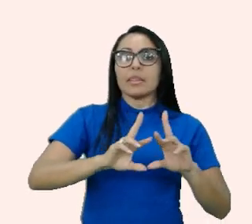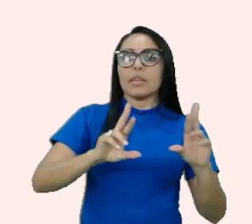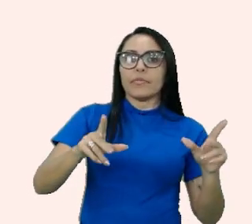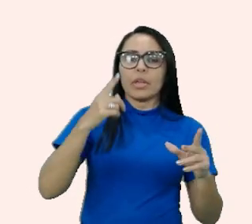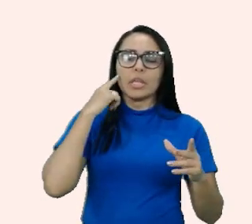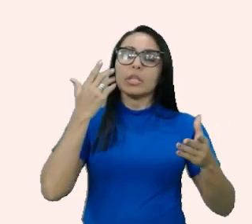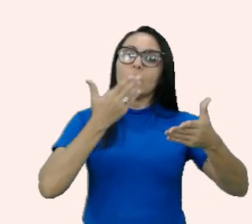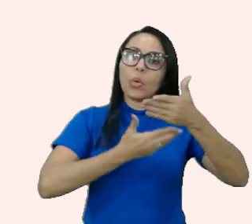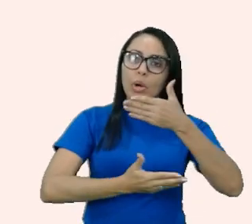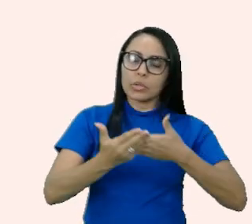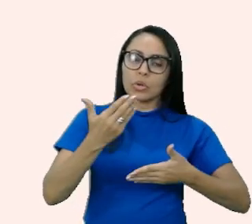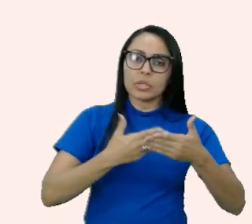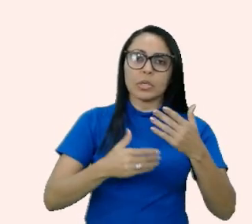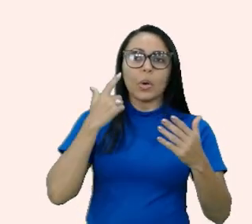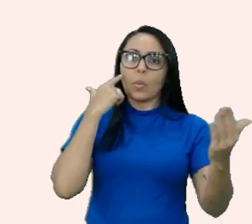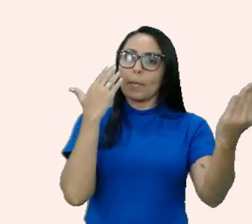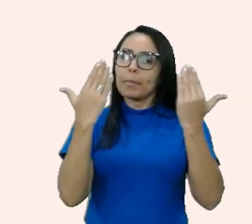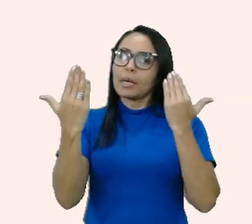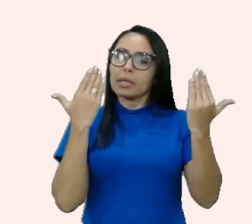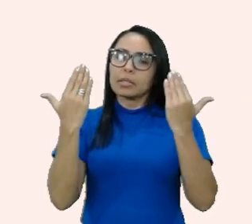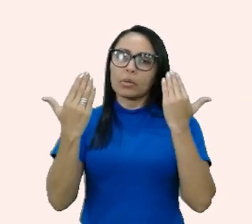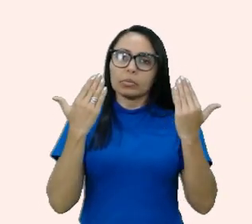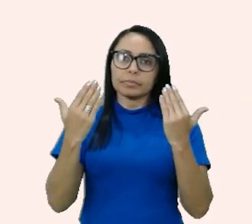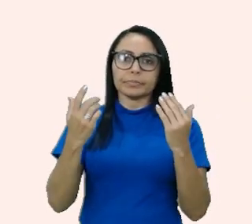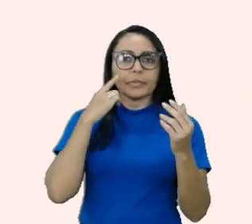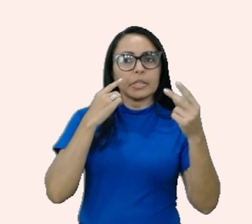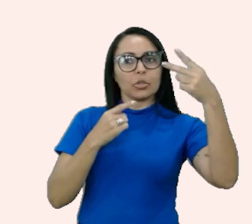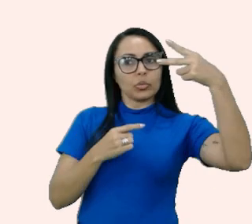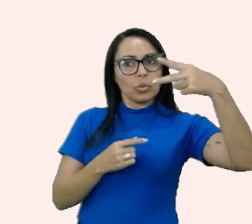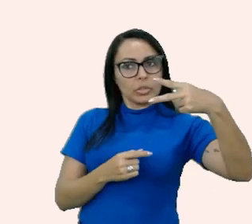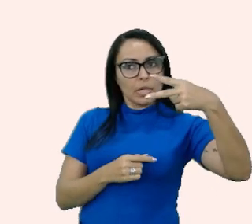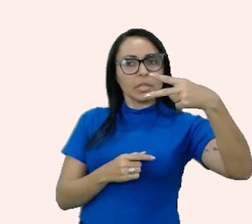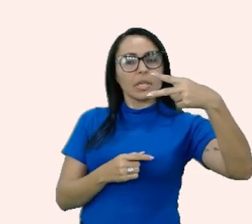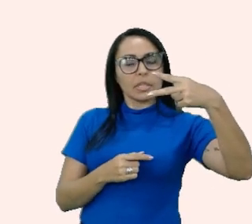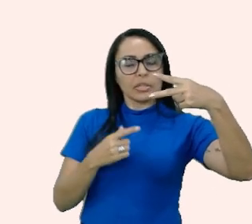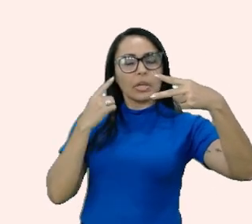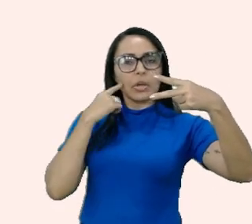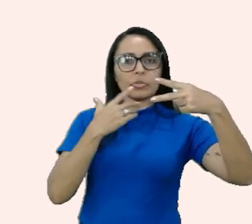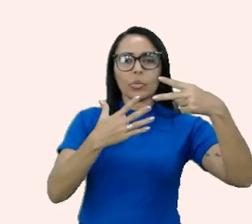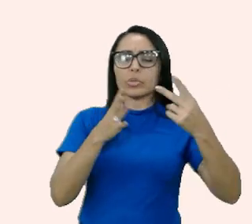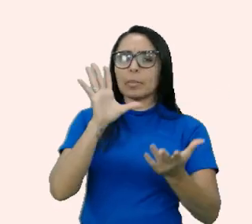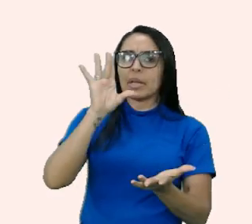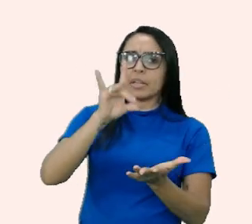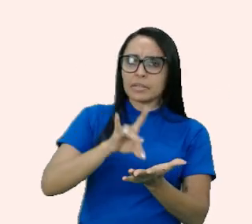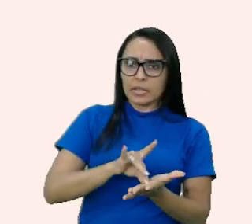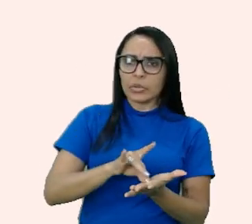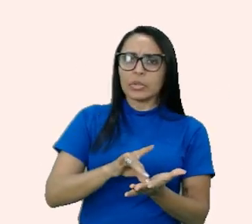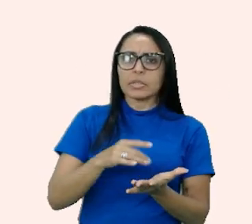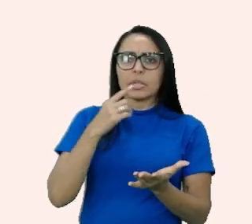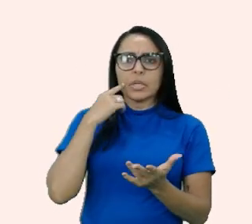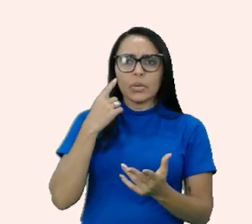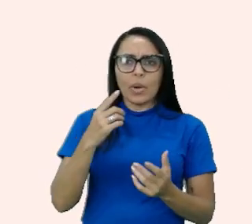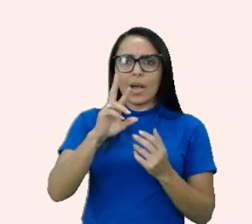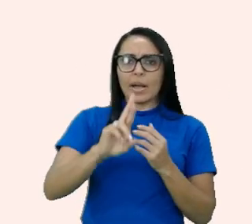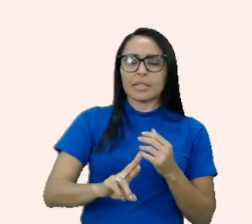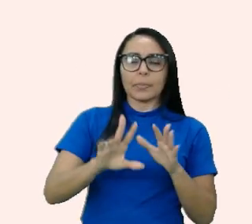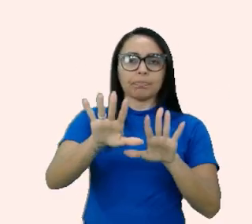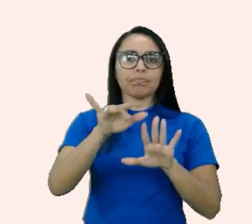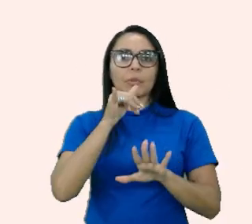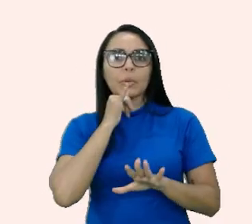associo essa comparação entre duas grandezas, eu estou estabelecendo uma razão. Por